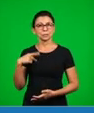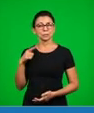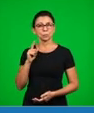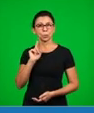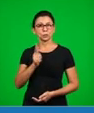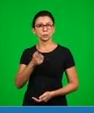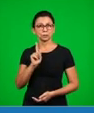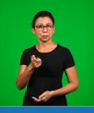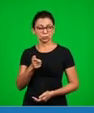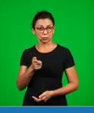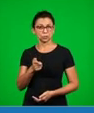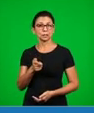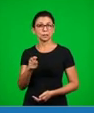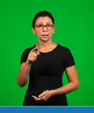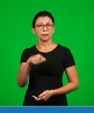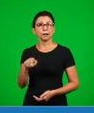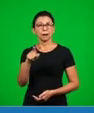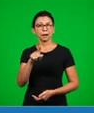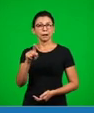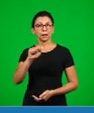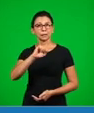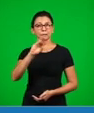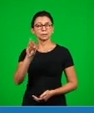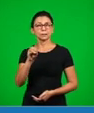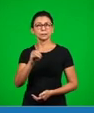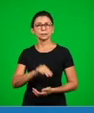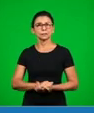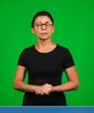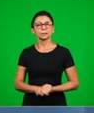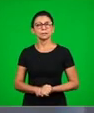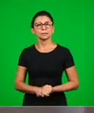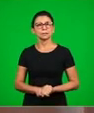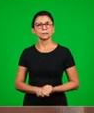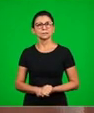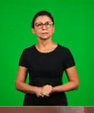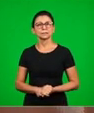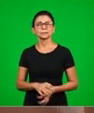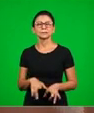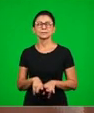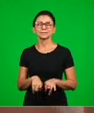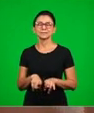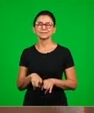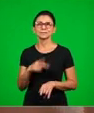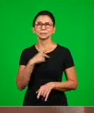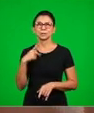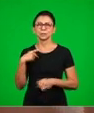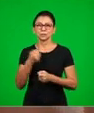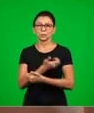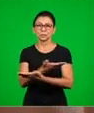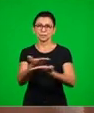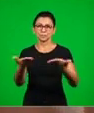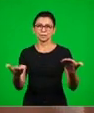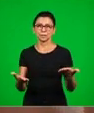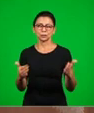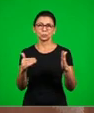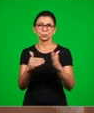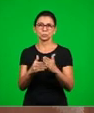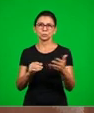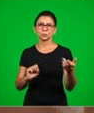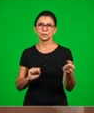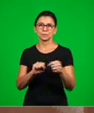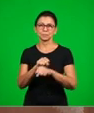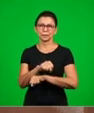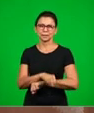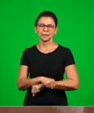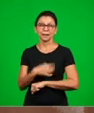Quando foi feito o seminário, o pastor Gideuti fez ali uma saudação aos irmãos ali, e houve ali muita alegria de saber que